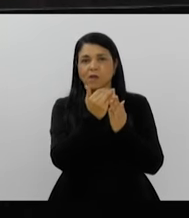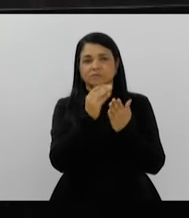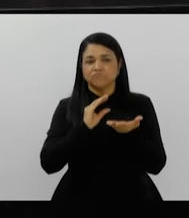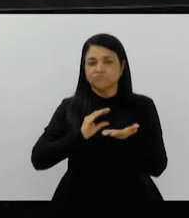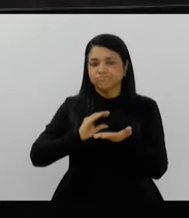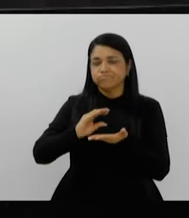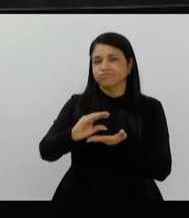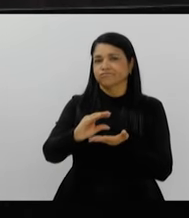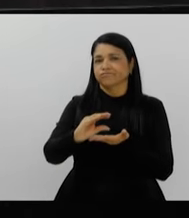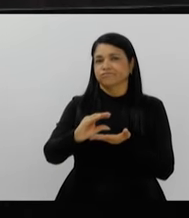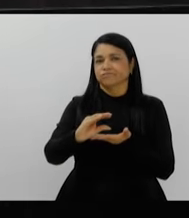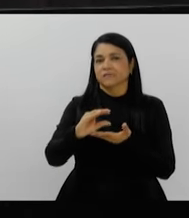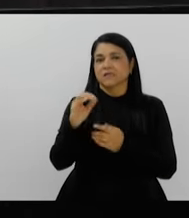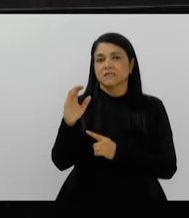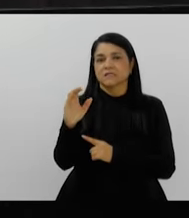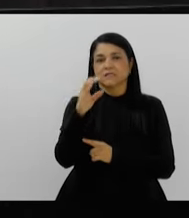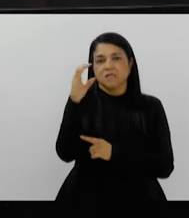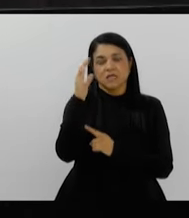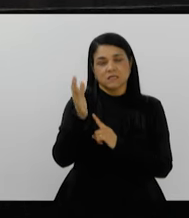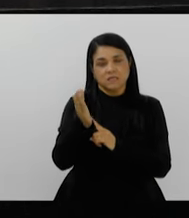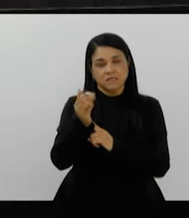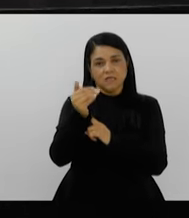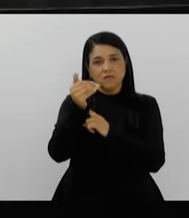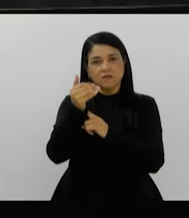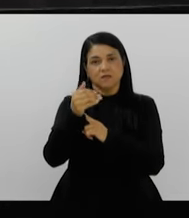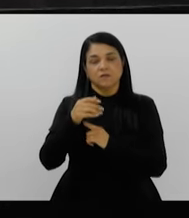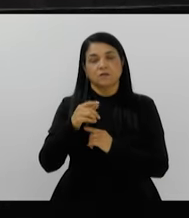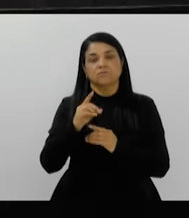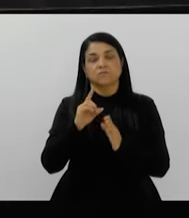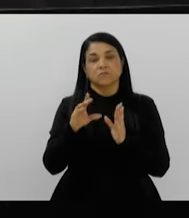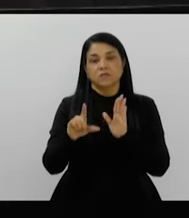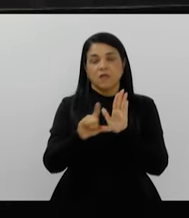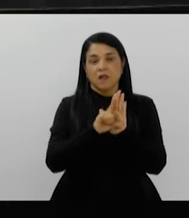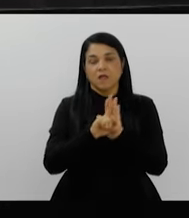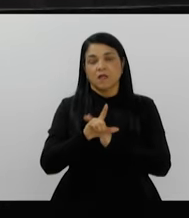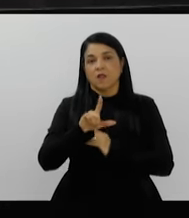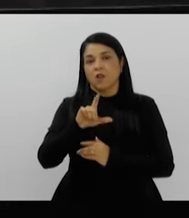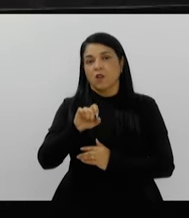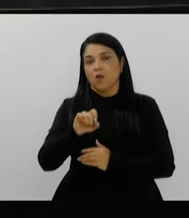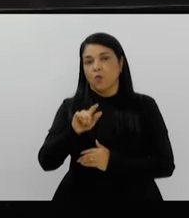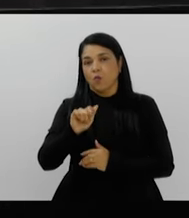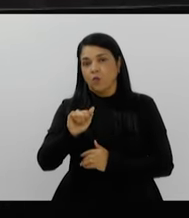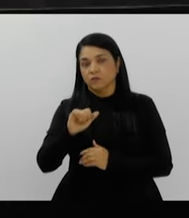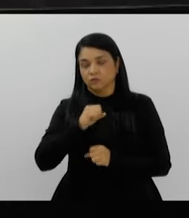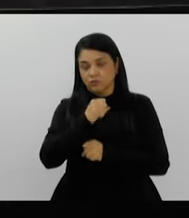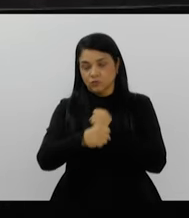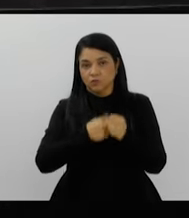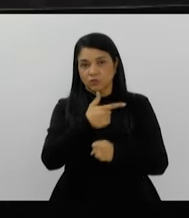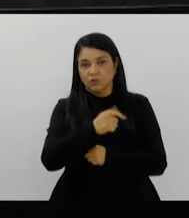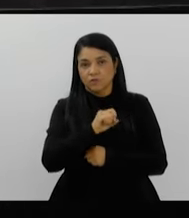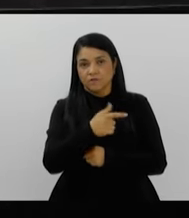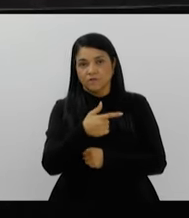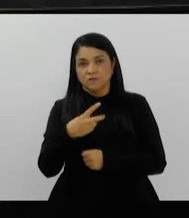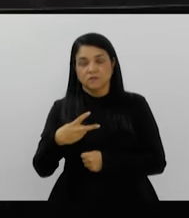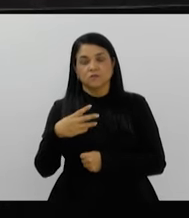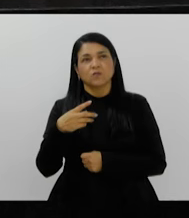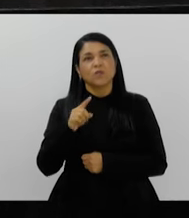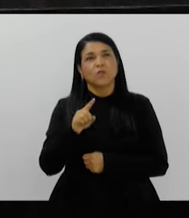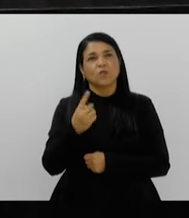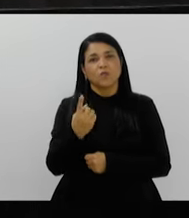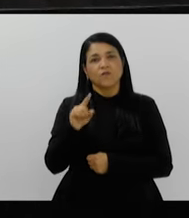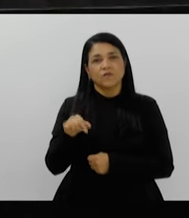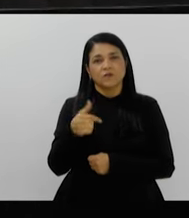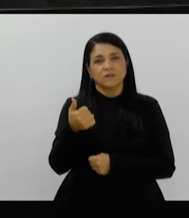destinado para ciência e tecnologia aqui na LOA de 2025. Nós temos 1,13 bi, uma